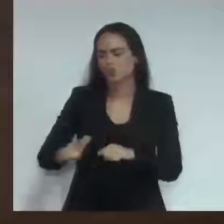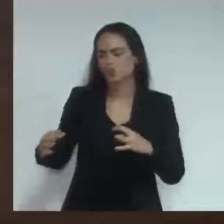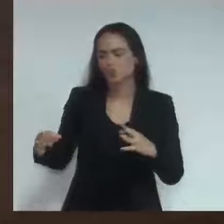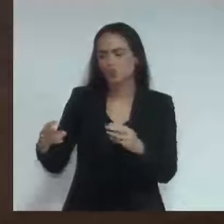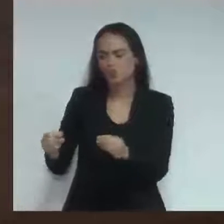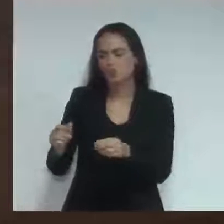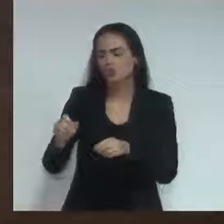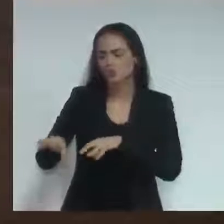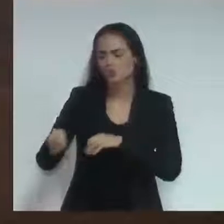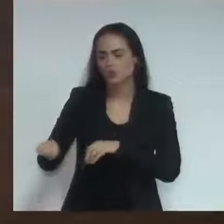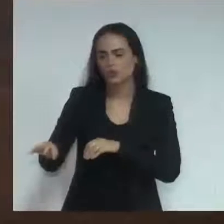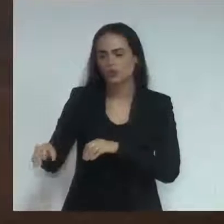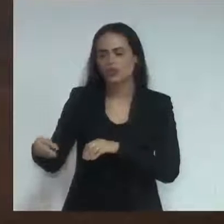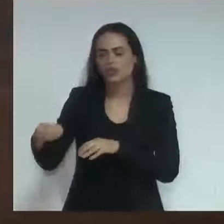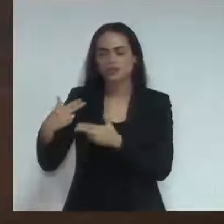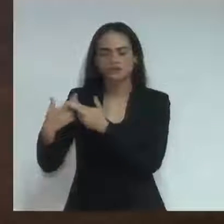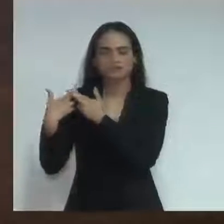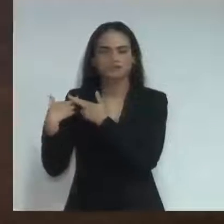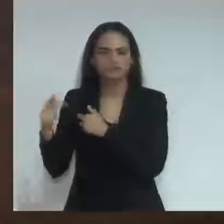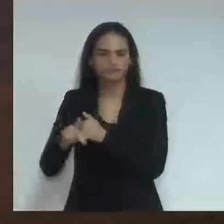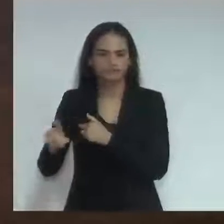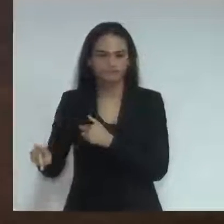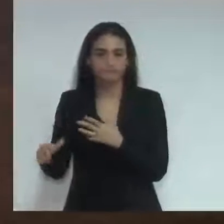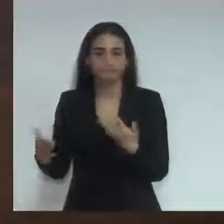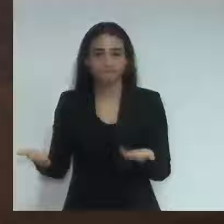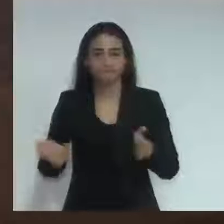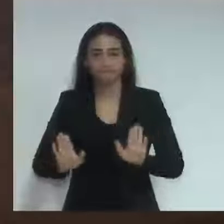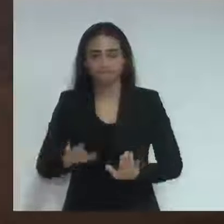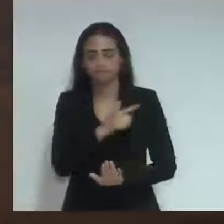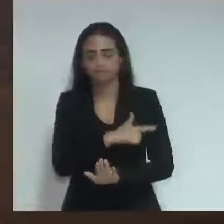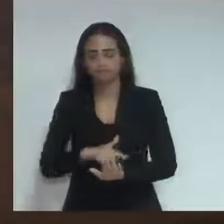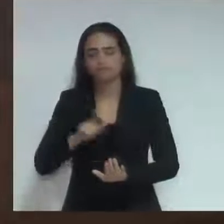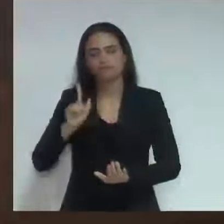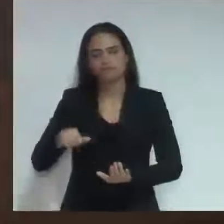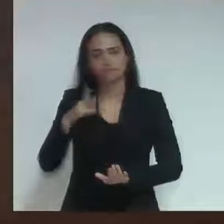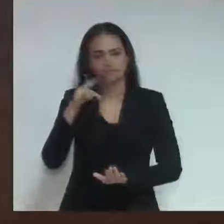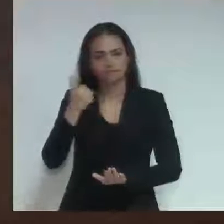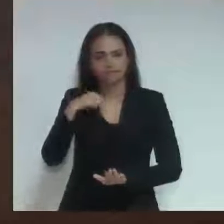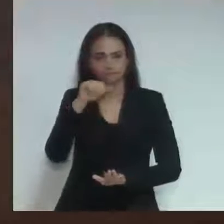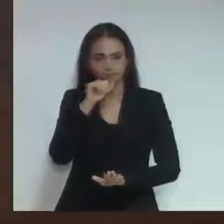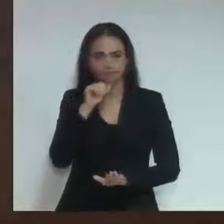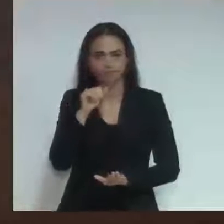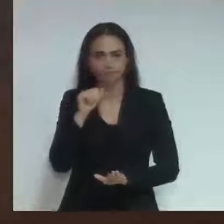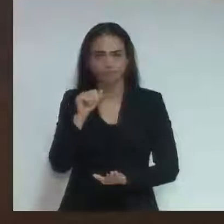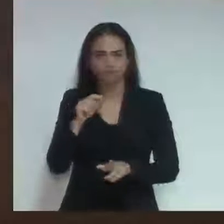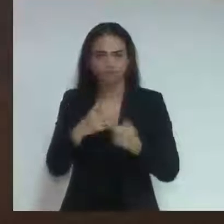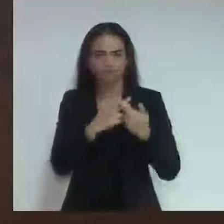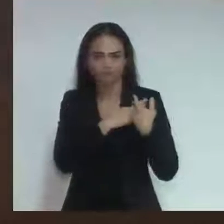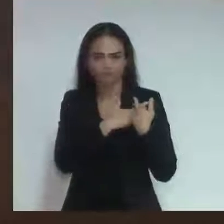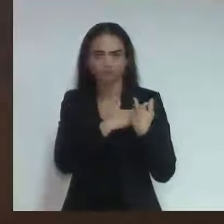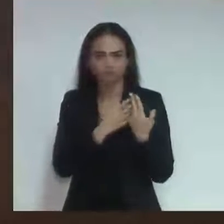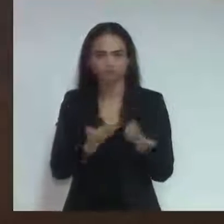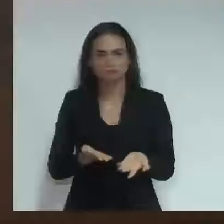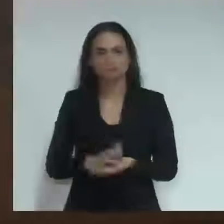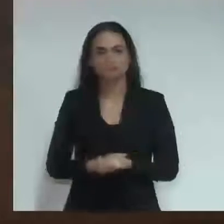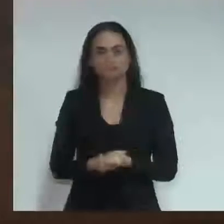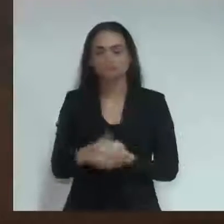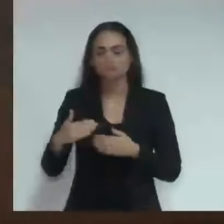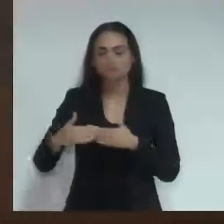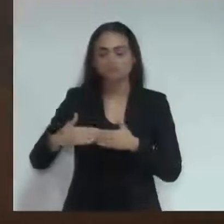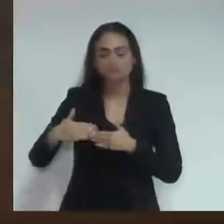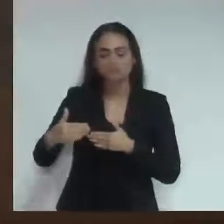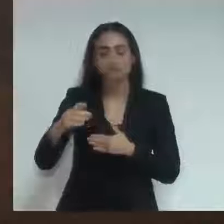de fato vir de casa. Então nós esperamos, daqui a pouco, no dia 28, estará